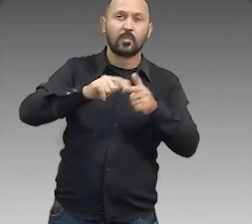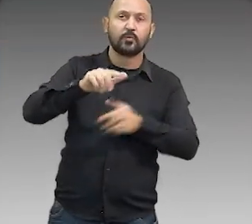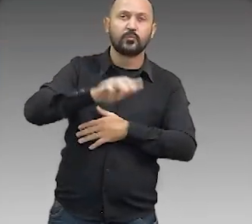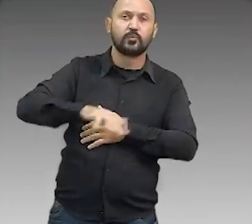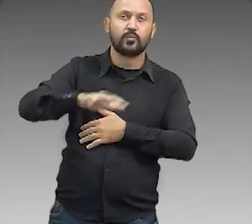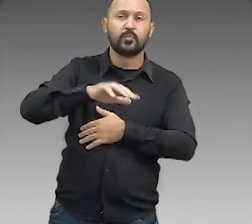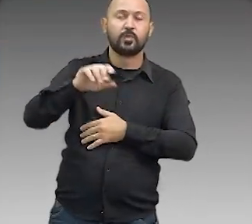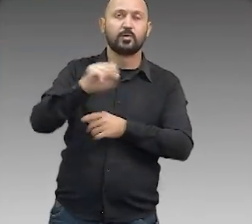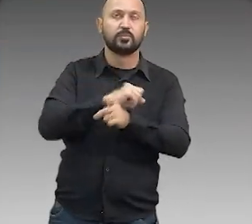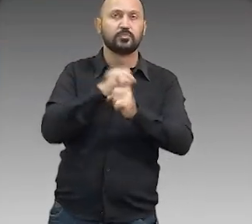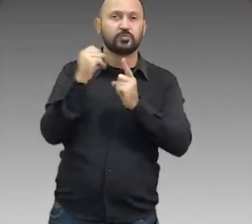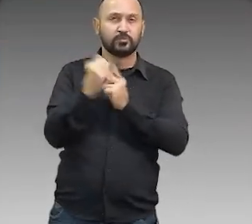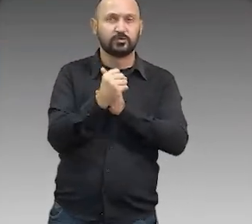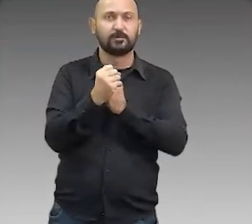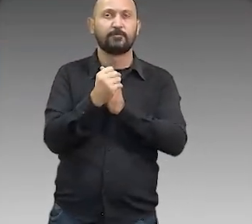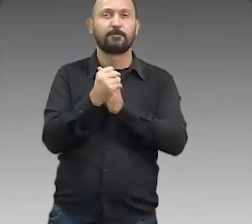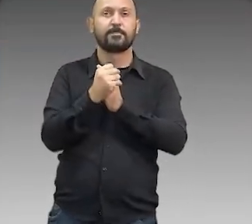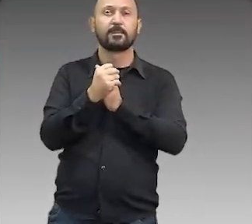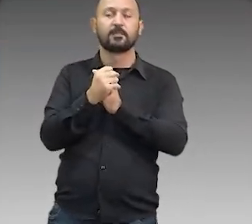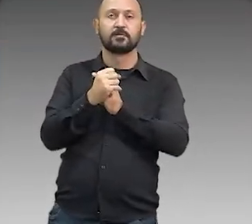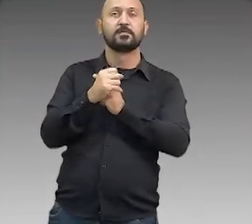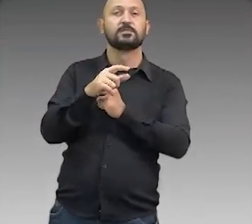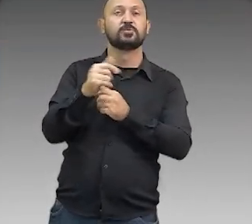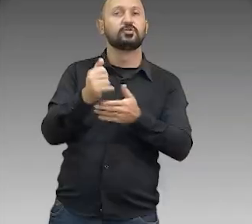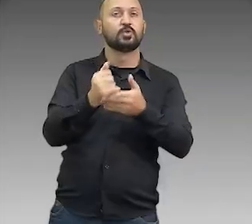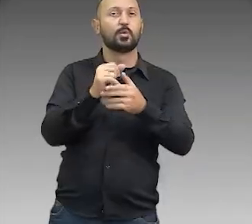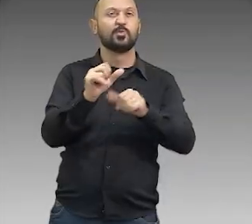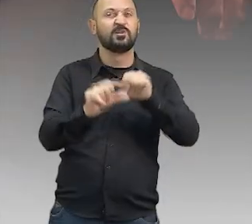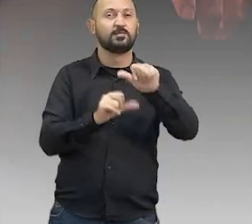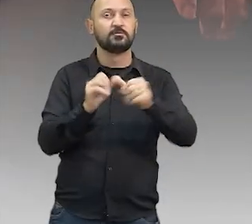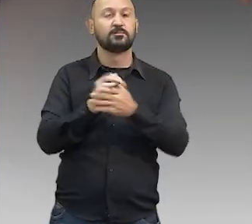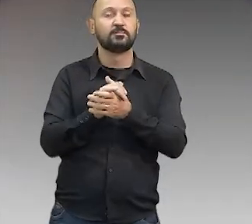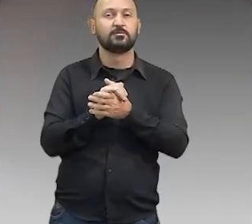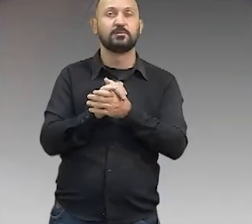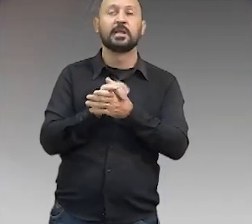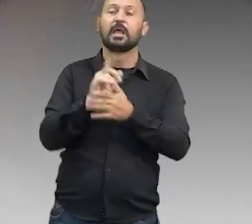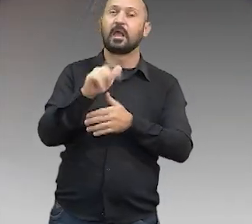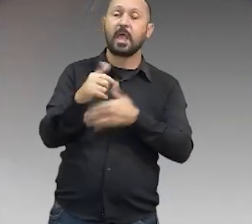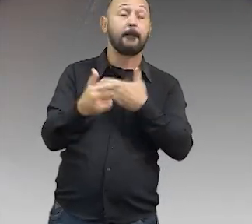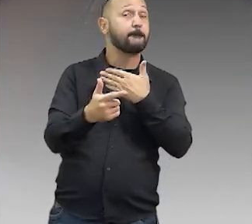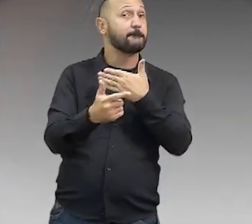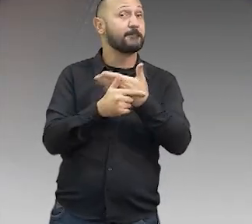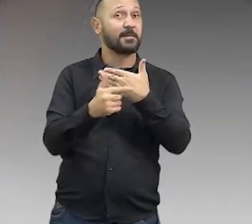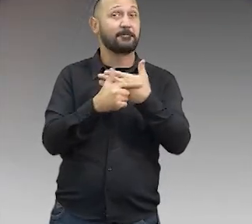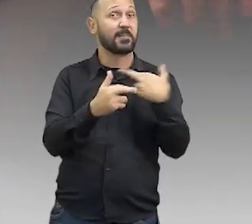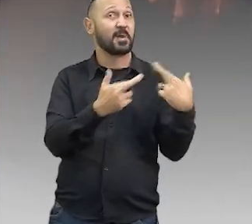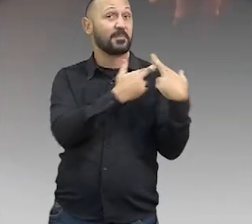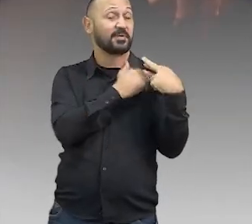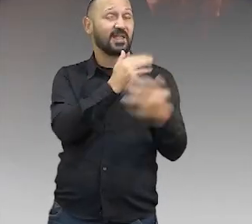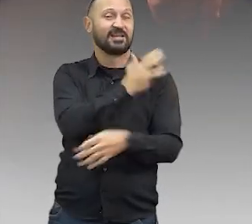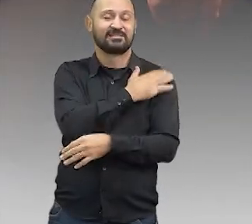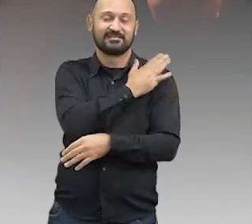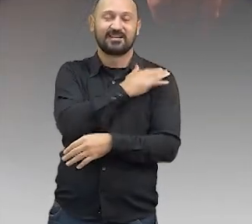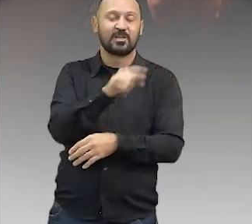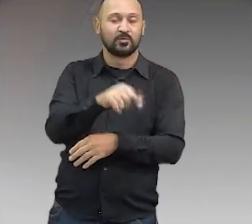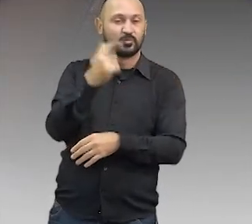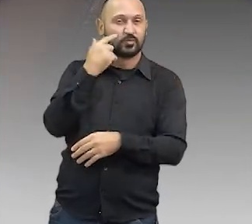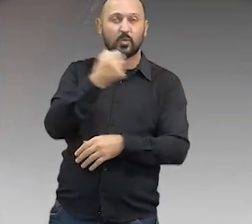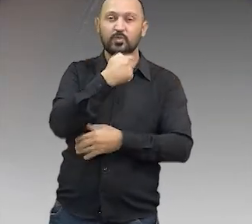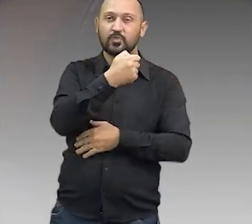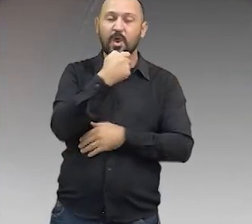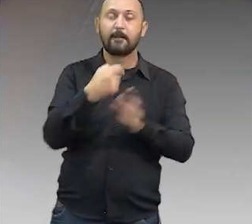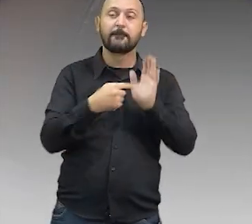a esses problemas todos sociais, para que esses problemas sejam corrigidos. Eu acho que esse é o papel fundamental do jornalismo,